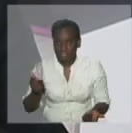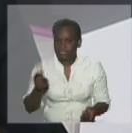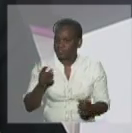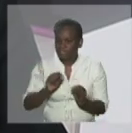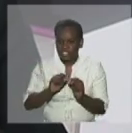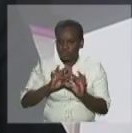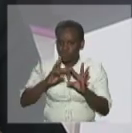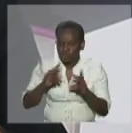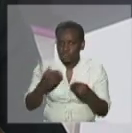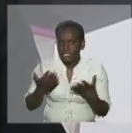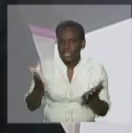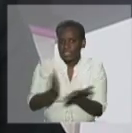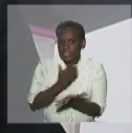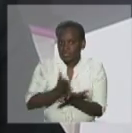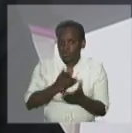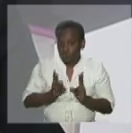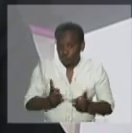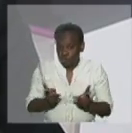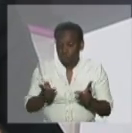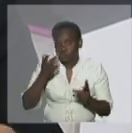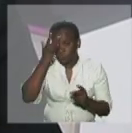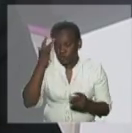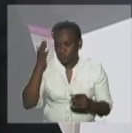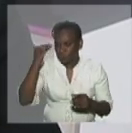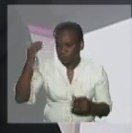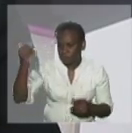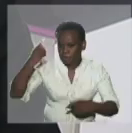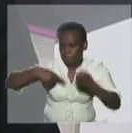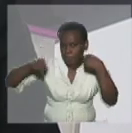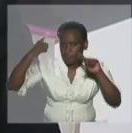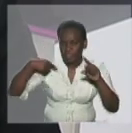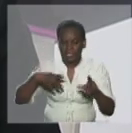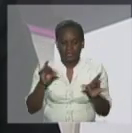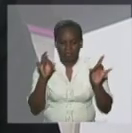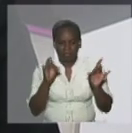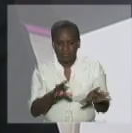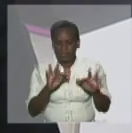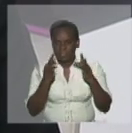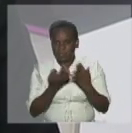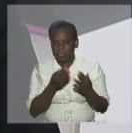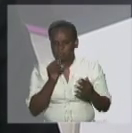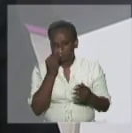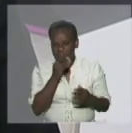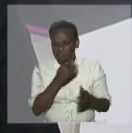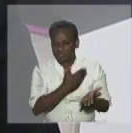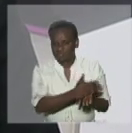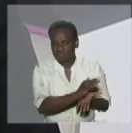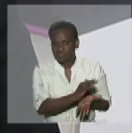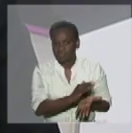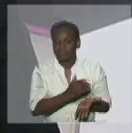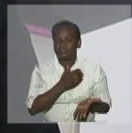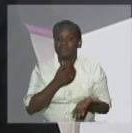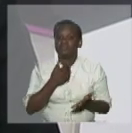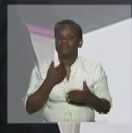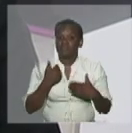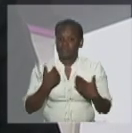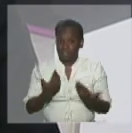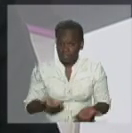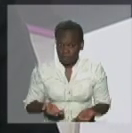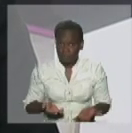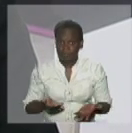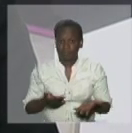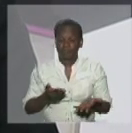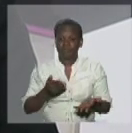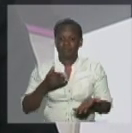enfim, fazendo tudo para que os livros dele continuem tendo muito sucesso, e ele abandona um pouco a família por conta disso, né?